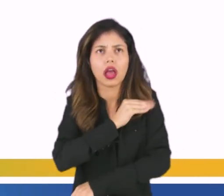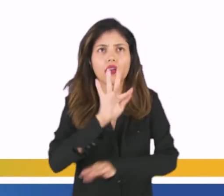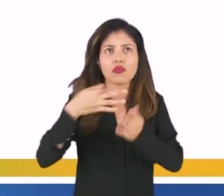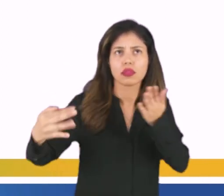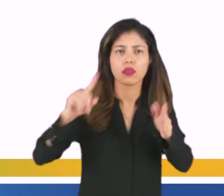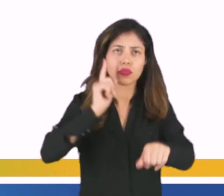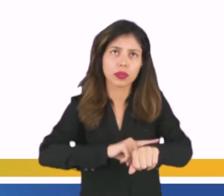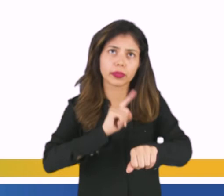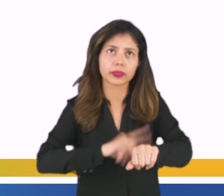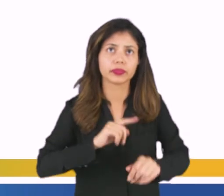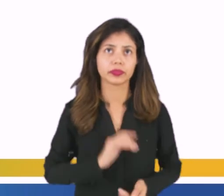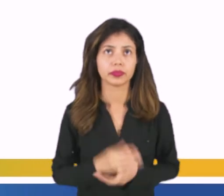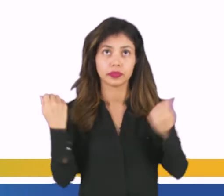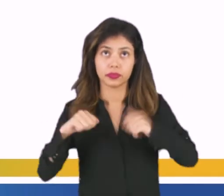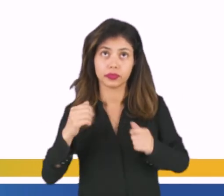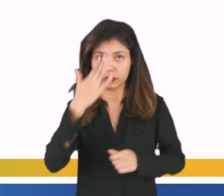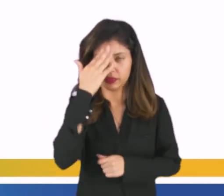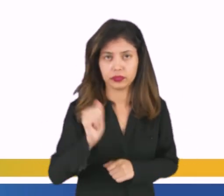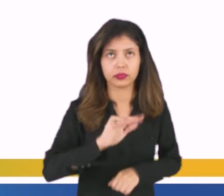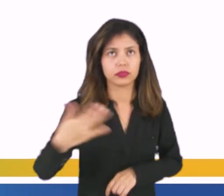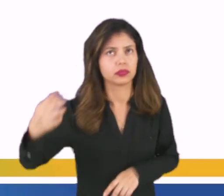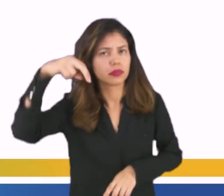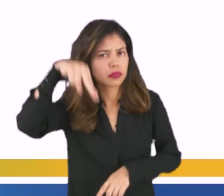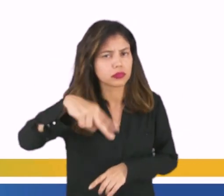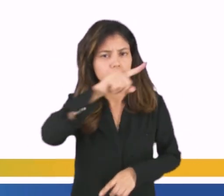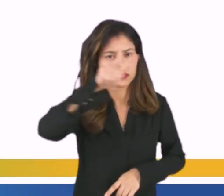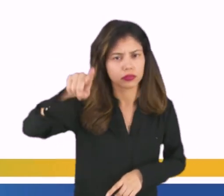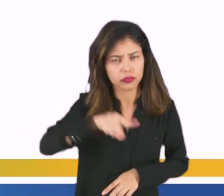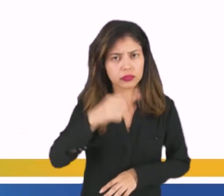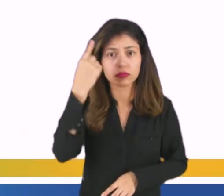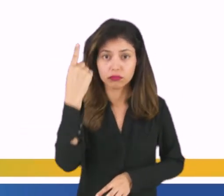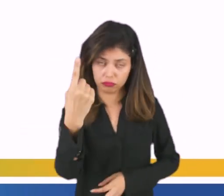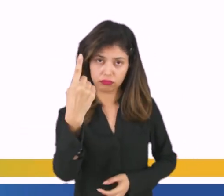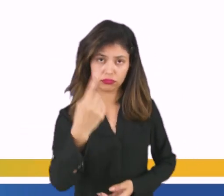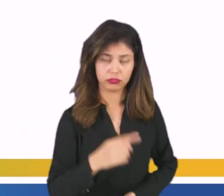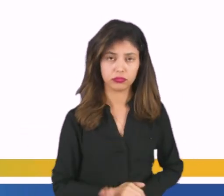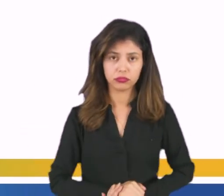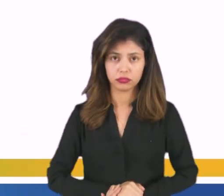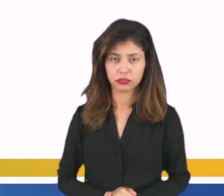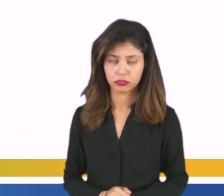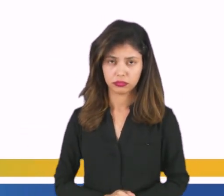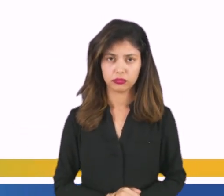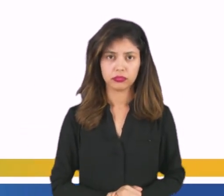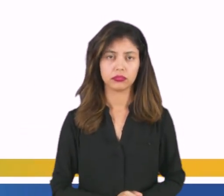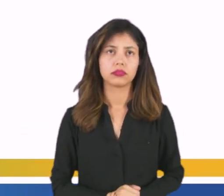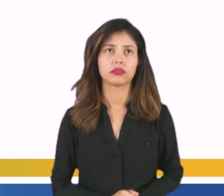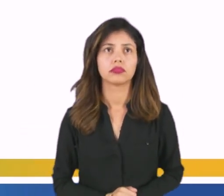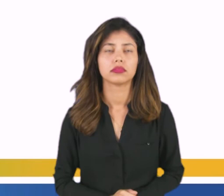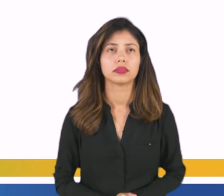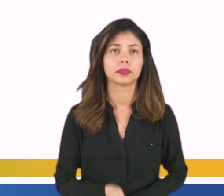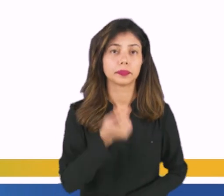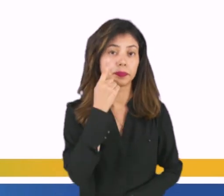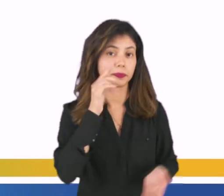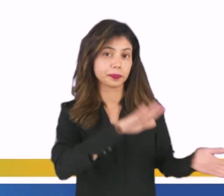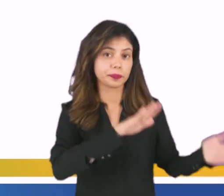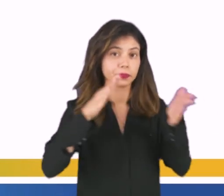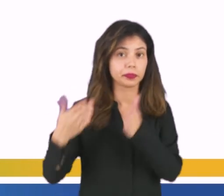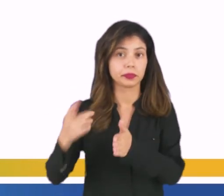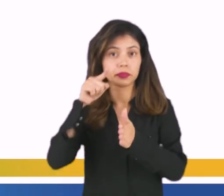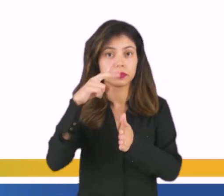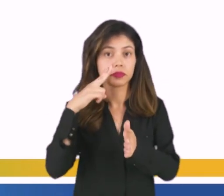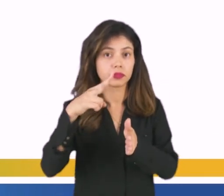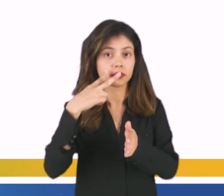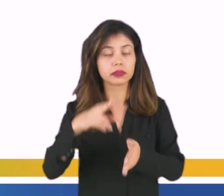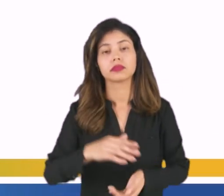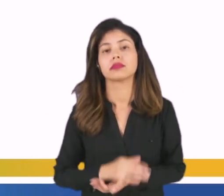em função de tempo. Aí precisamos saber quando isso vai ocorrer, quando N é maior que 1. Então, daí, nós